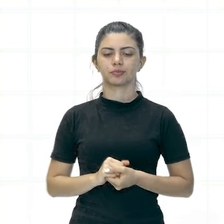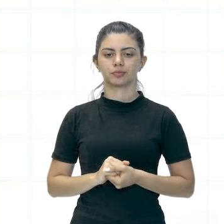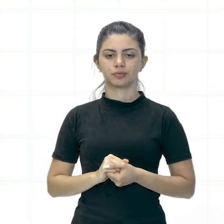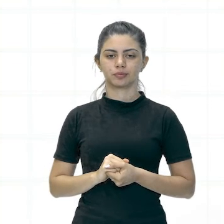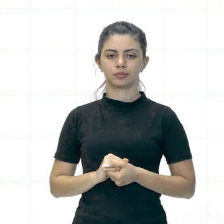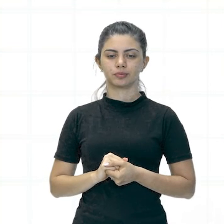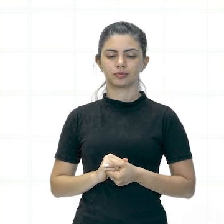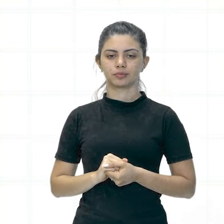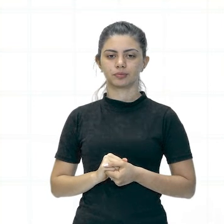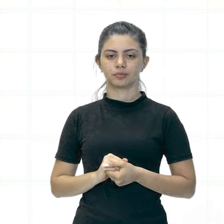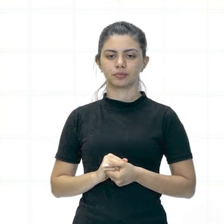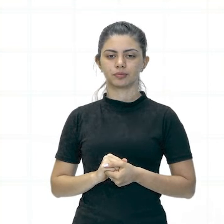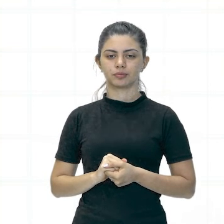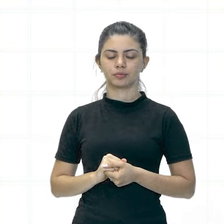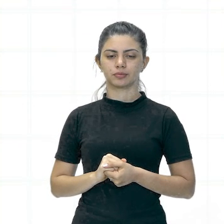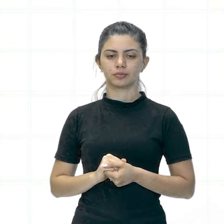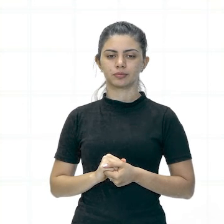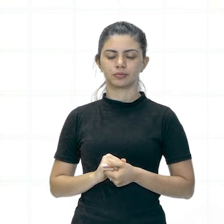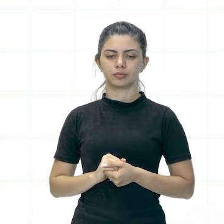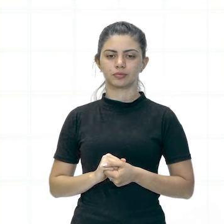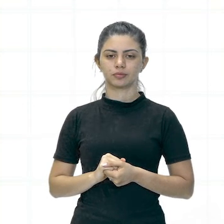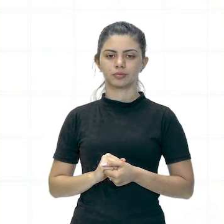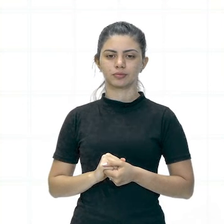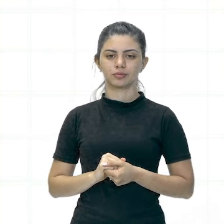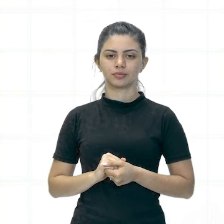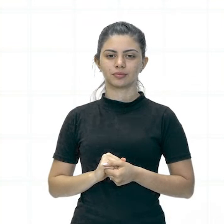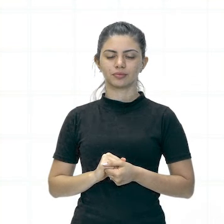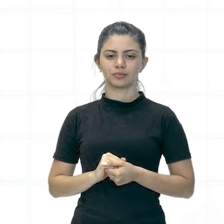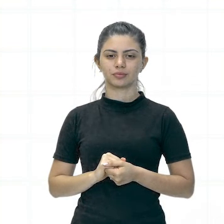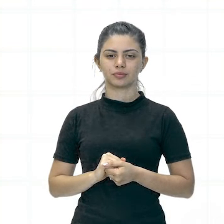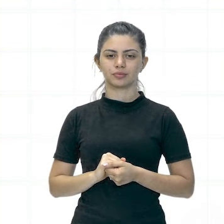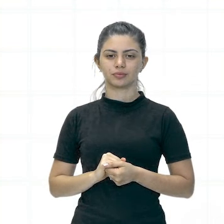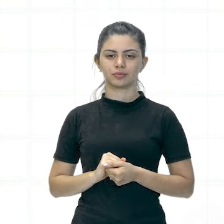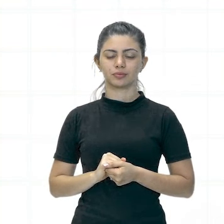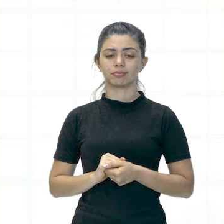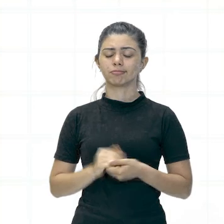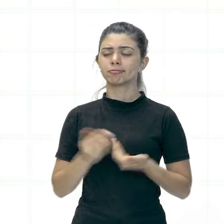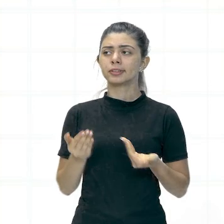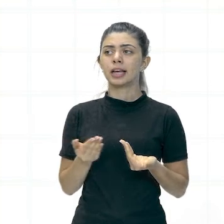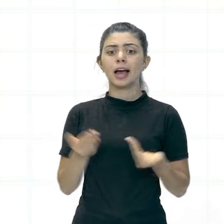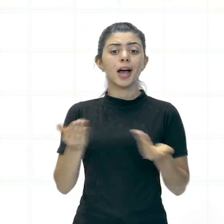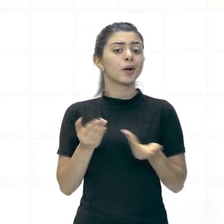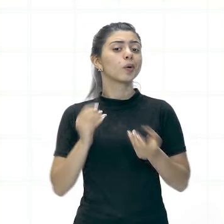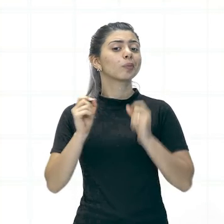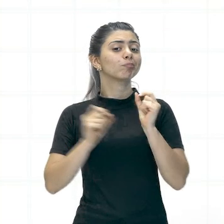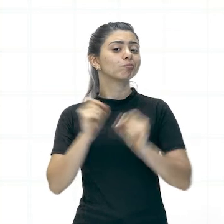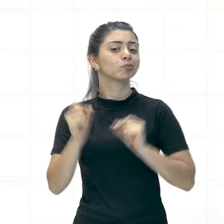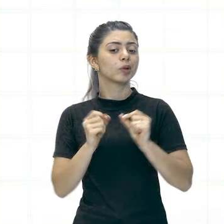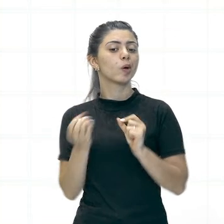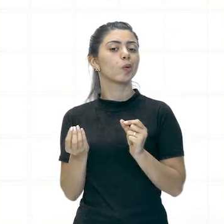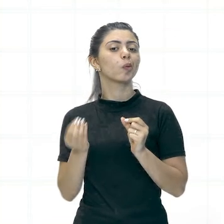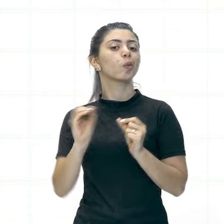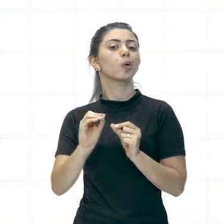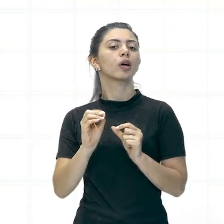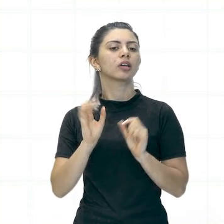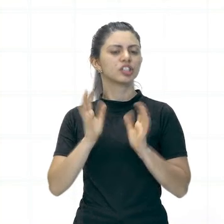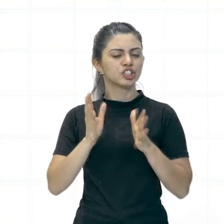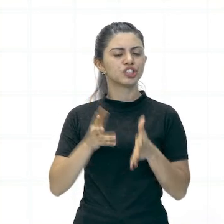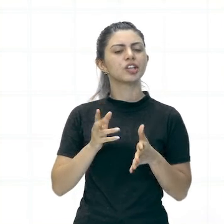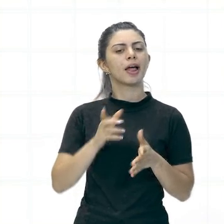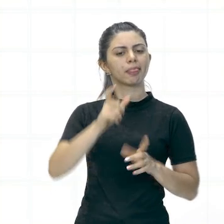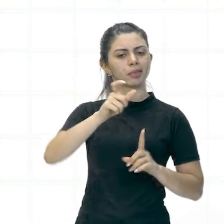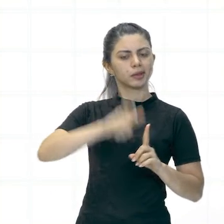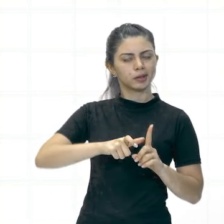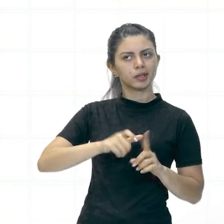not. My parents did not. E agora, quem vem? Já estou com did, já estou com